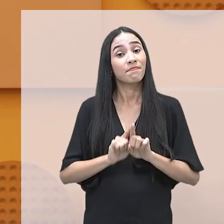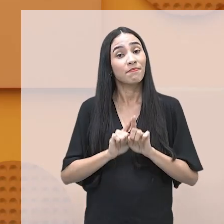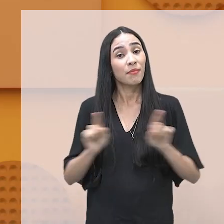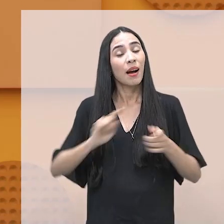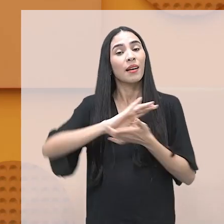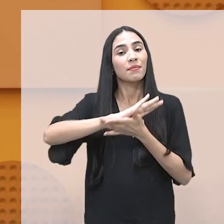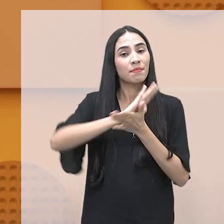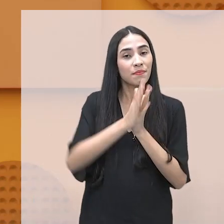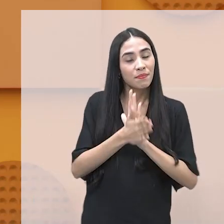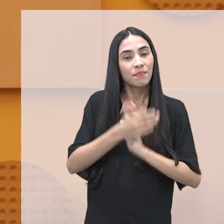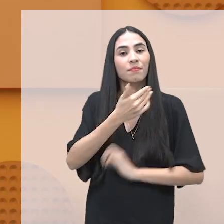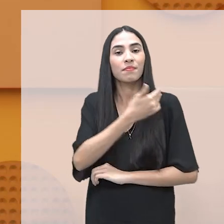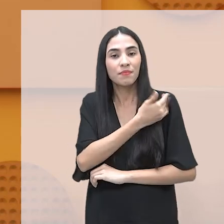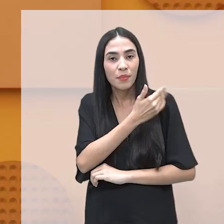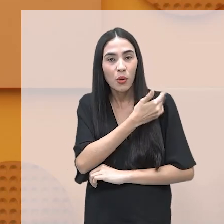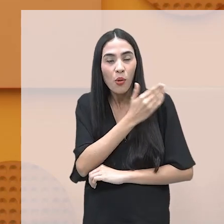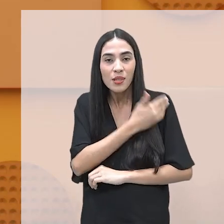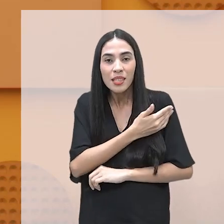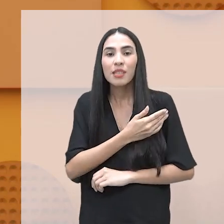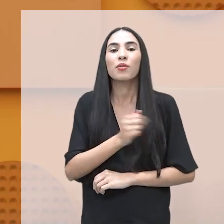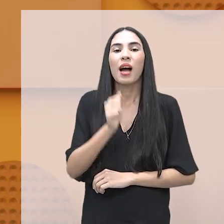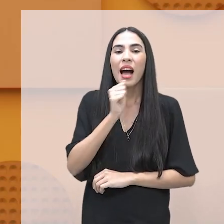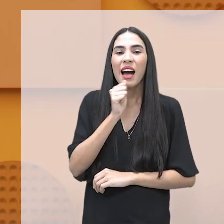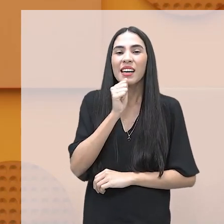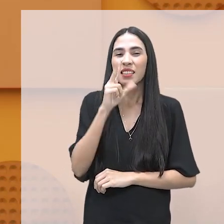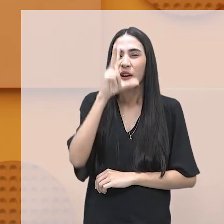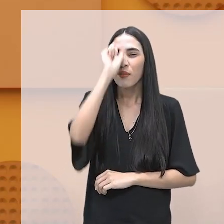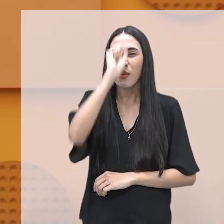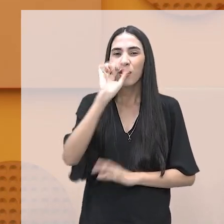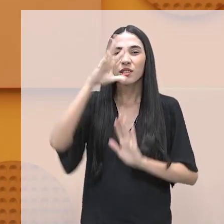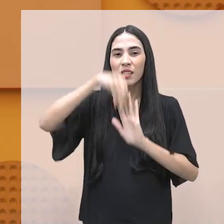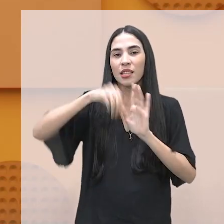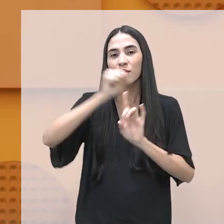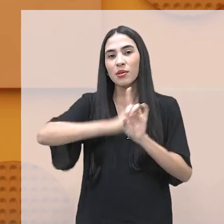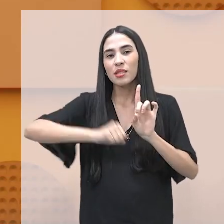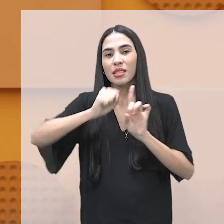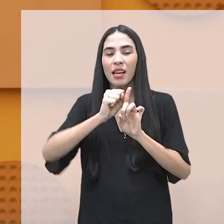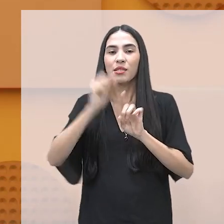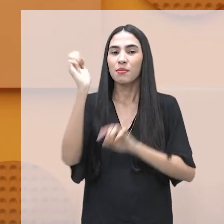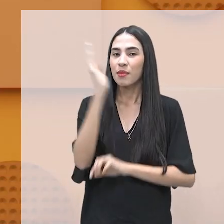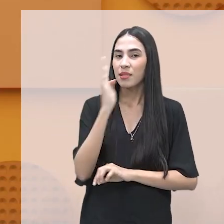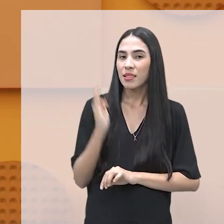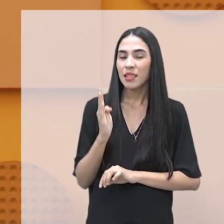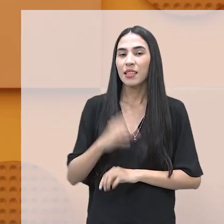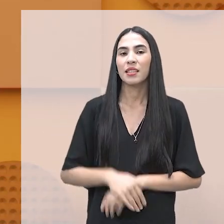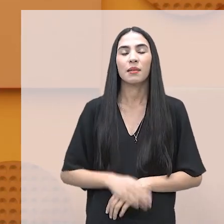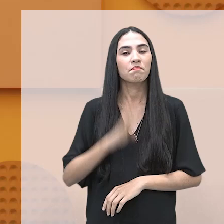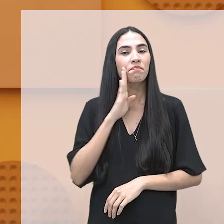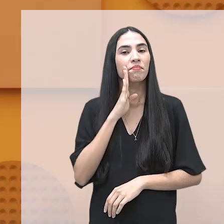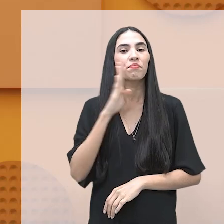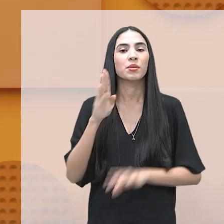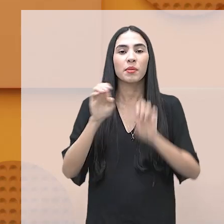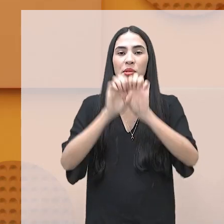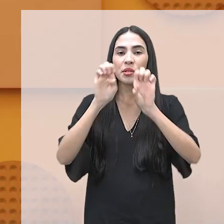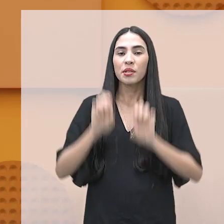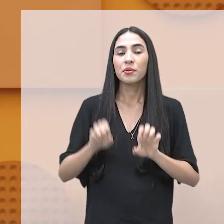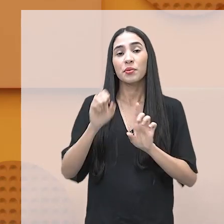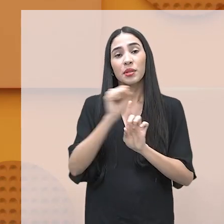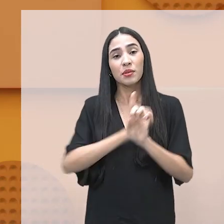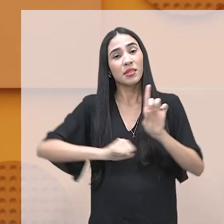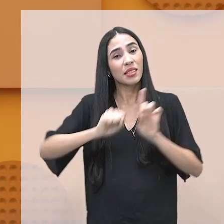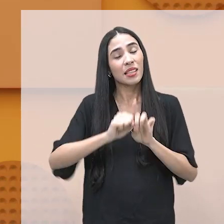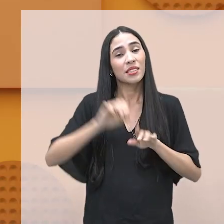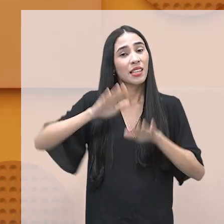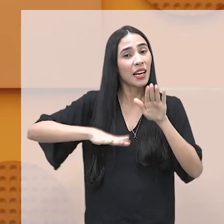racismo está arraigado na sociedade brasileira, na estrutura de nossa sociedade, que muitas das vezes